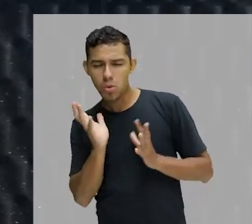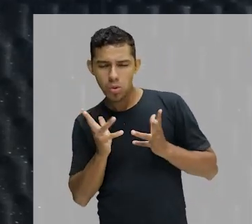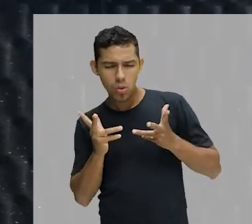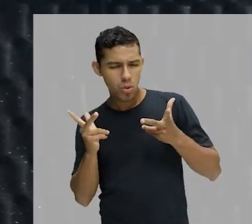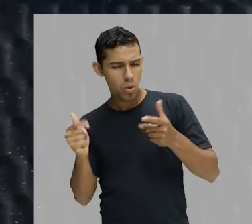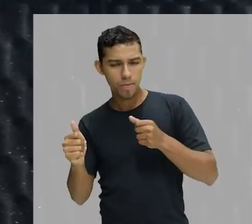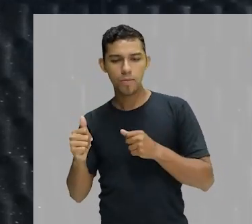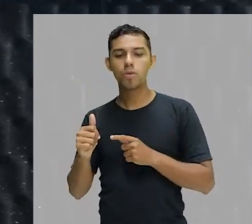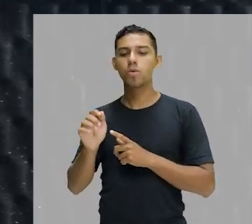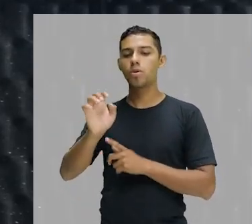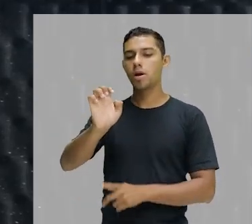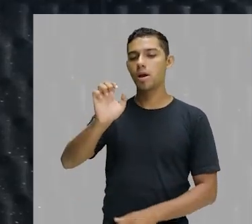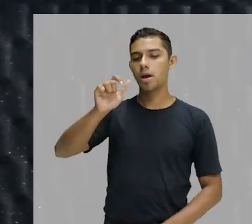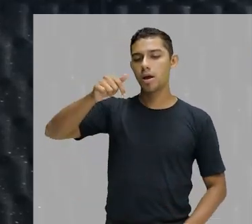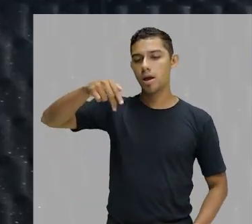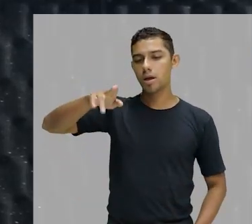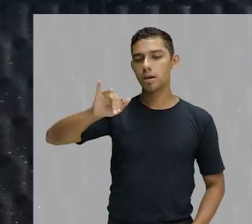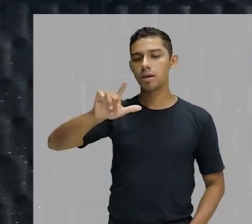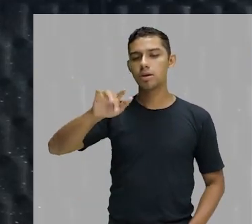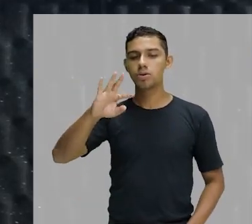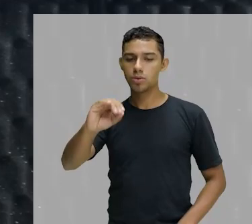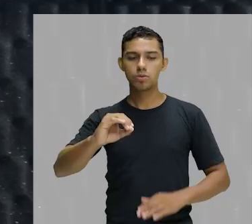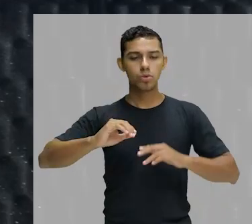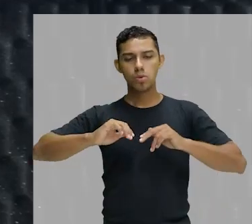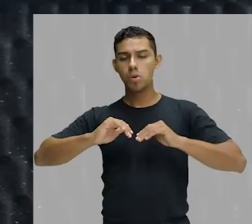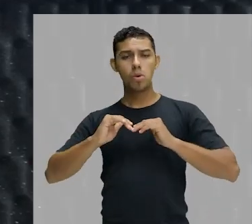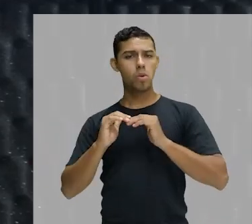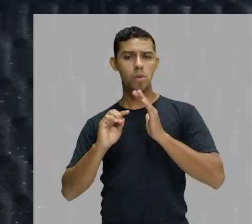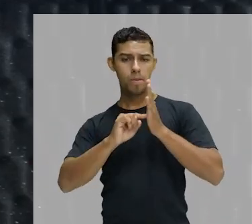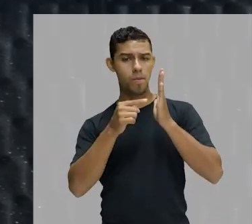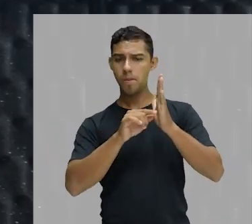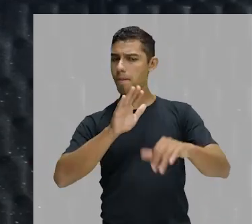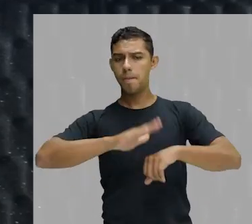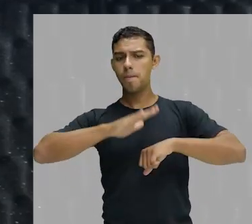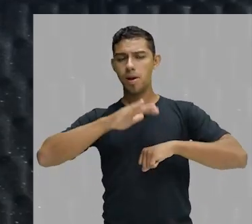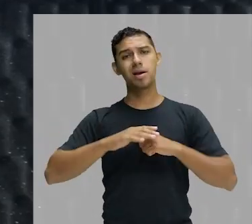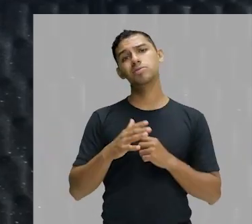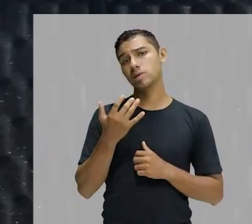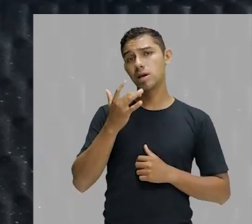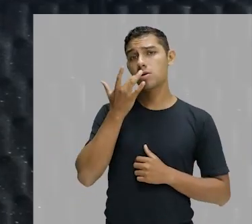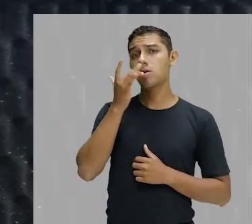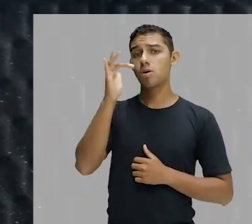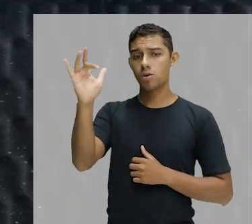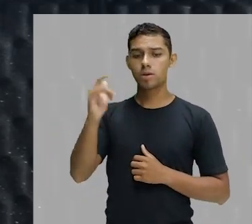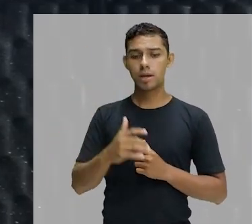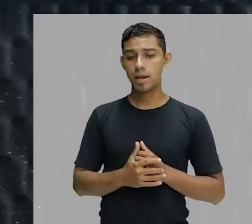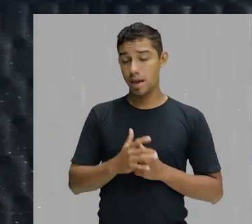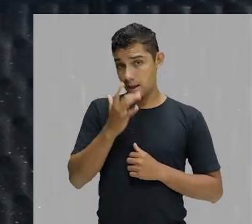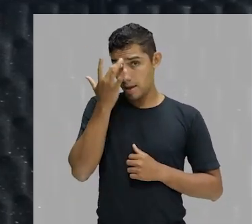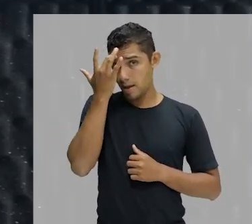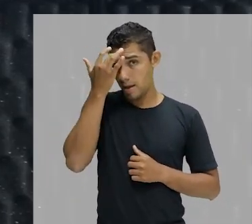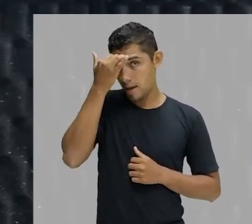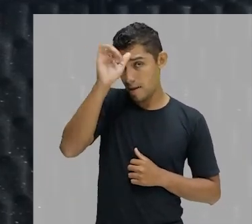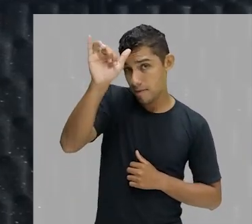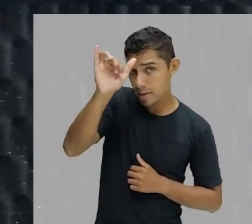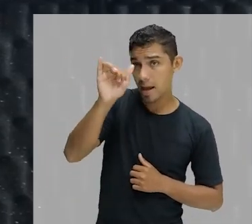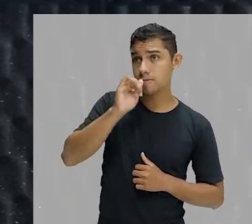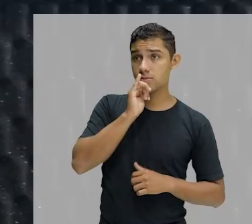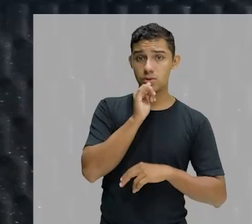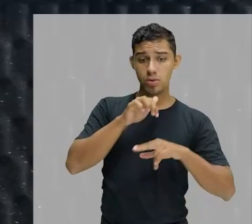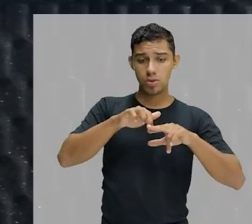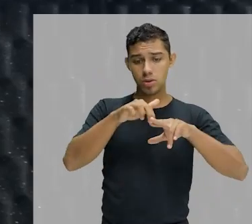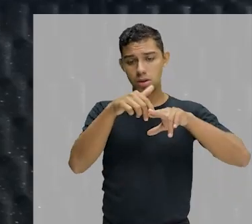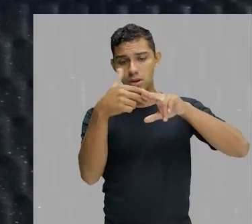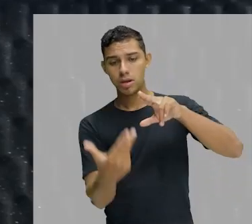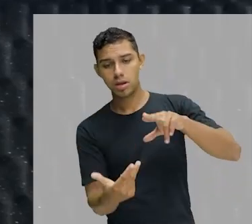O equilíbrio, porque ela vai pontuar mais, ela ganharia ouro se de repente ela evitasse aquelas quedas. Mas